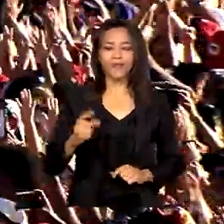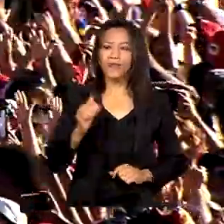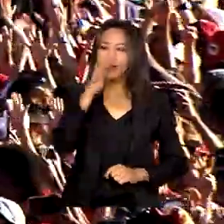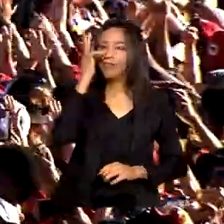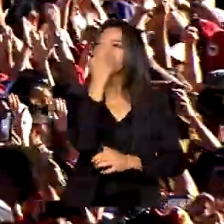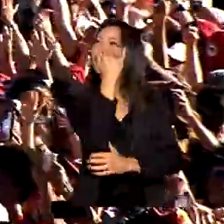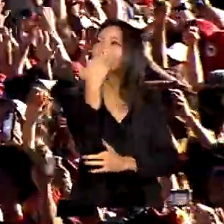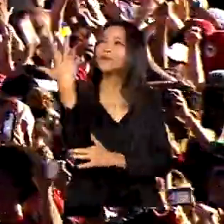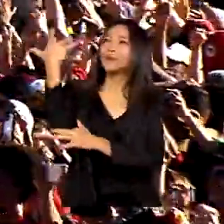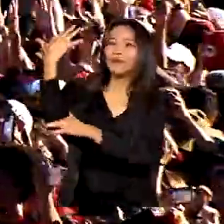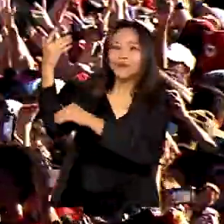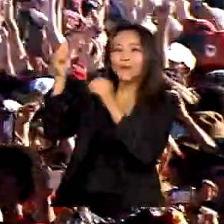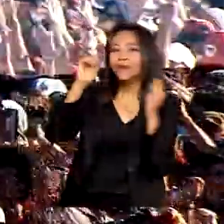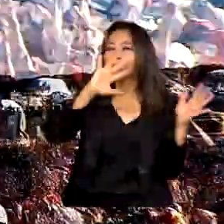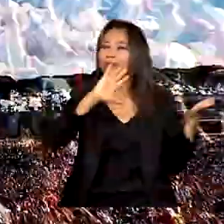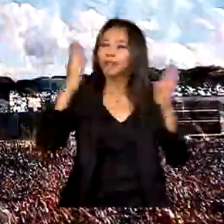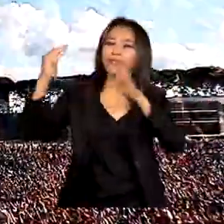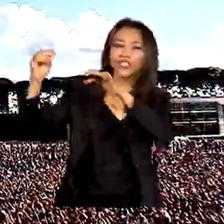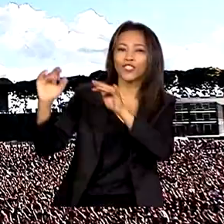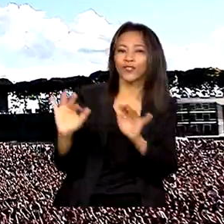já chegou